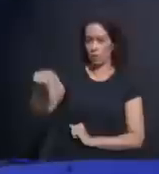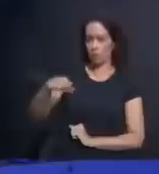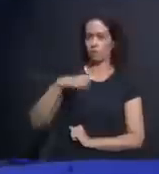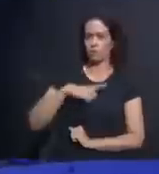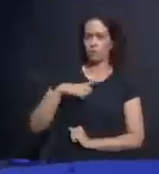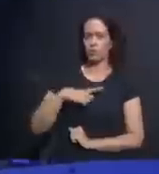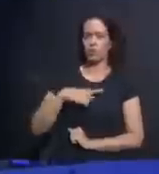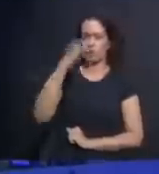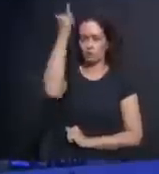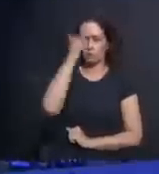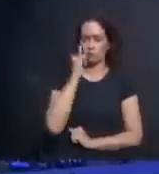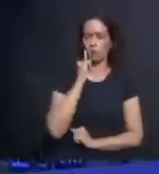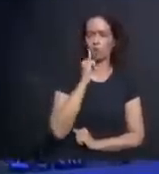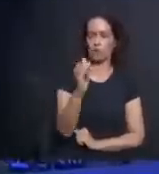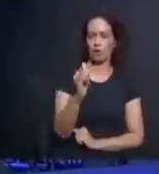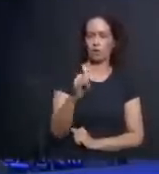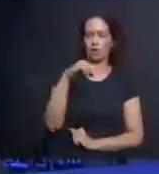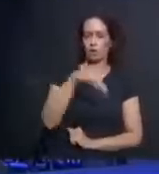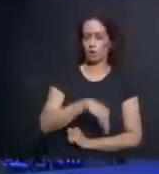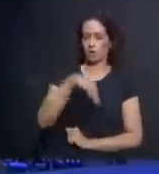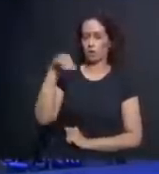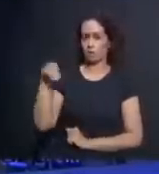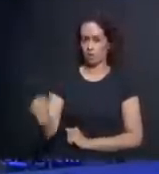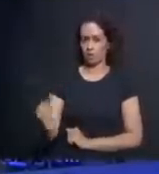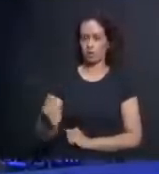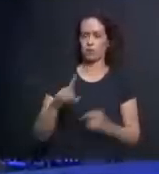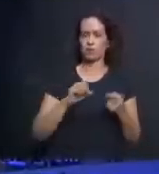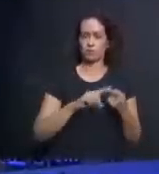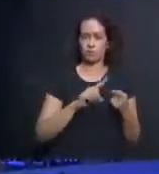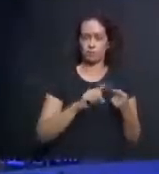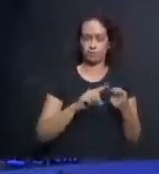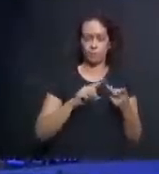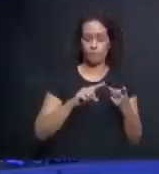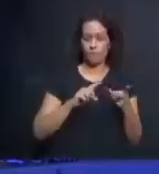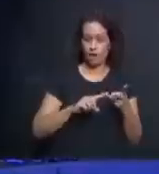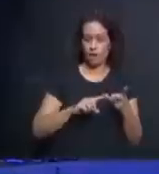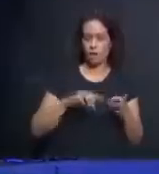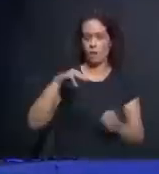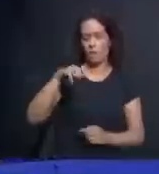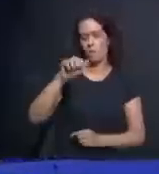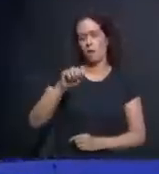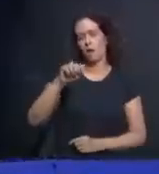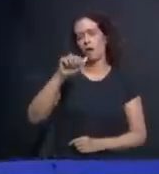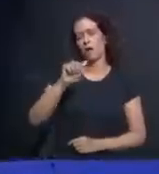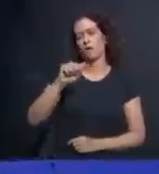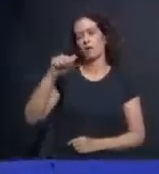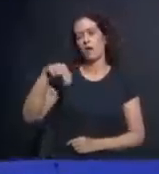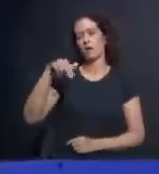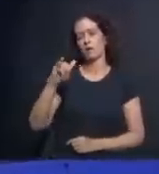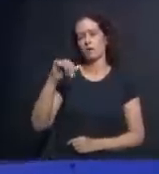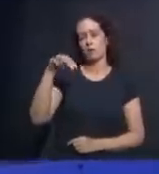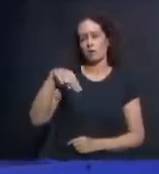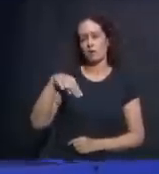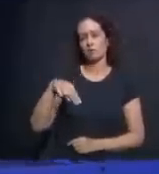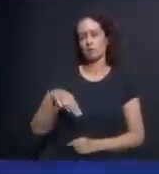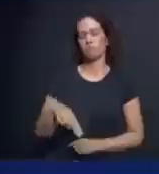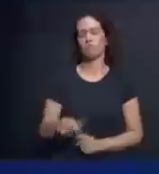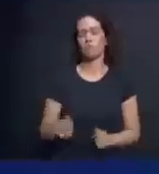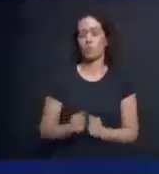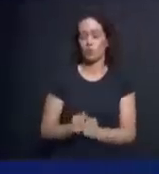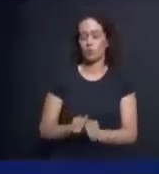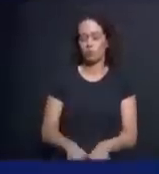Simeão, chamado Níger, Lúcio de Cirene, Manaém, que fora criado com Herodes,